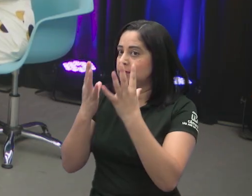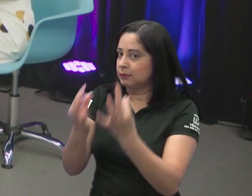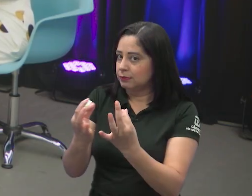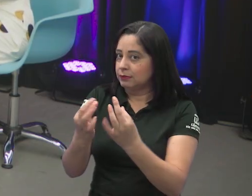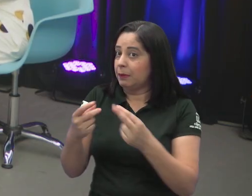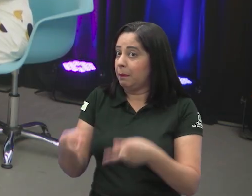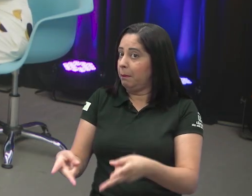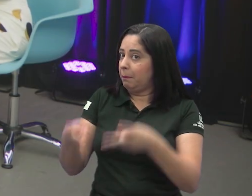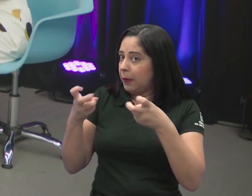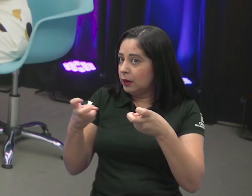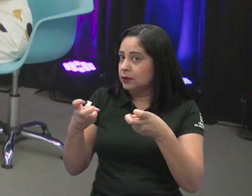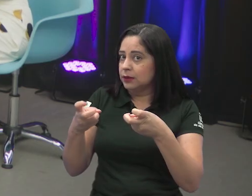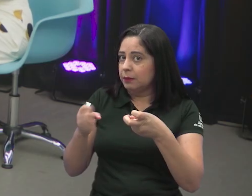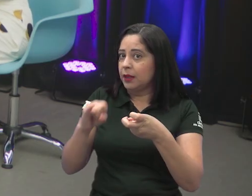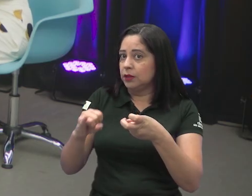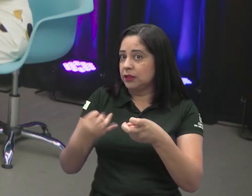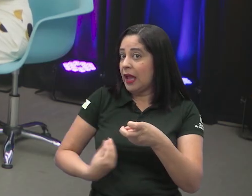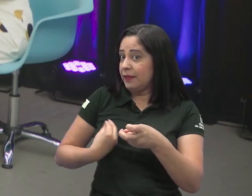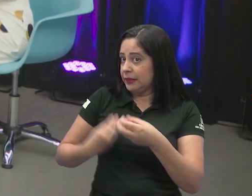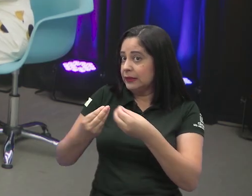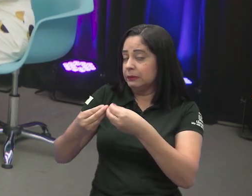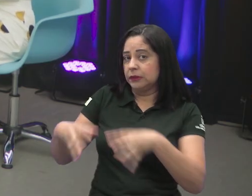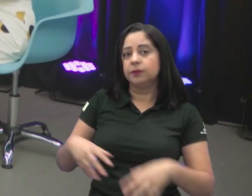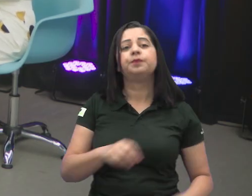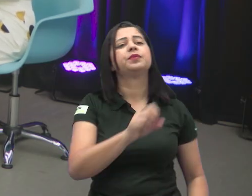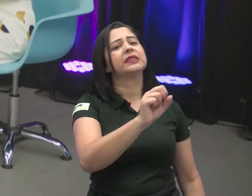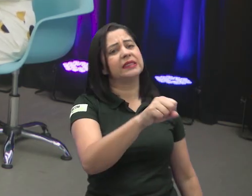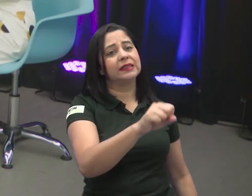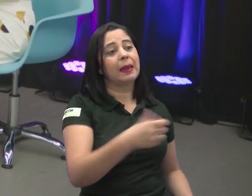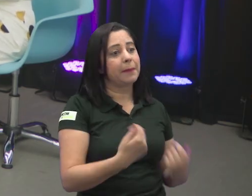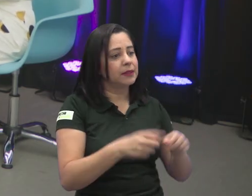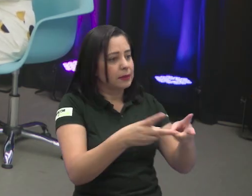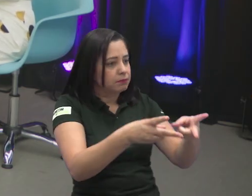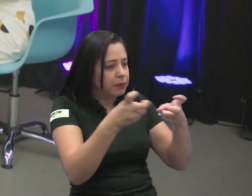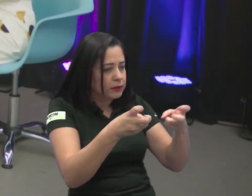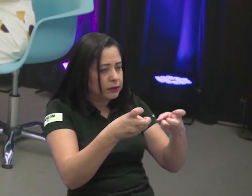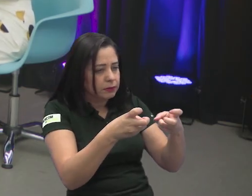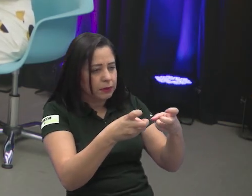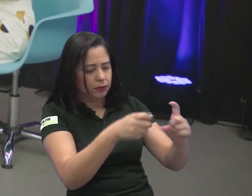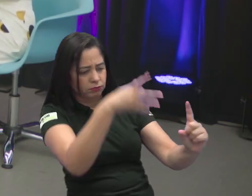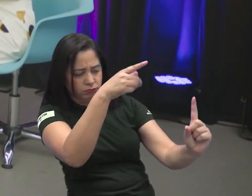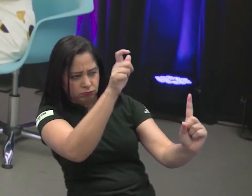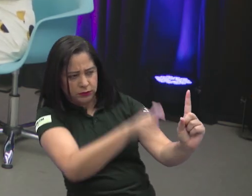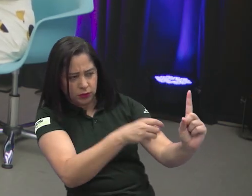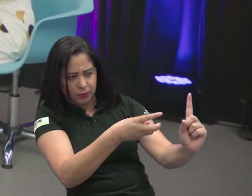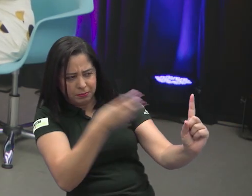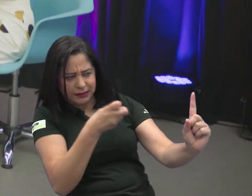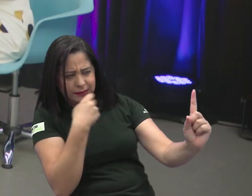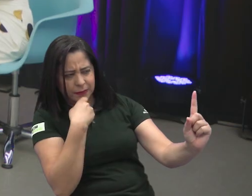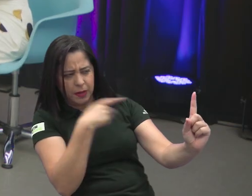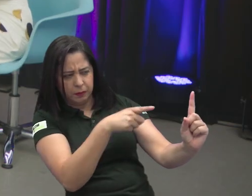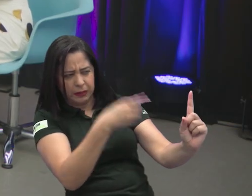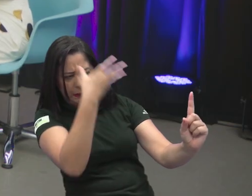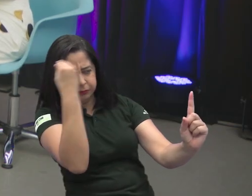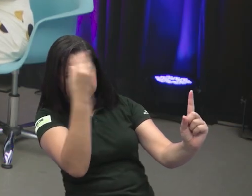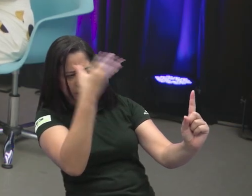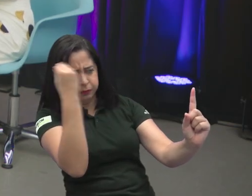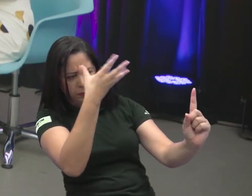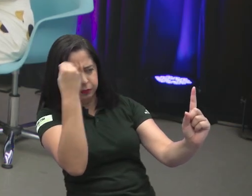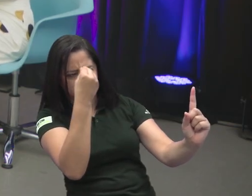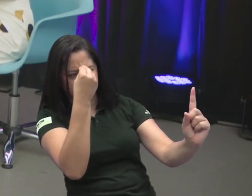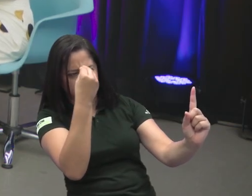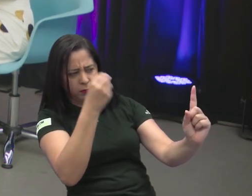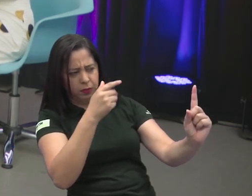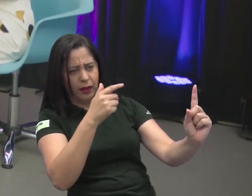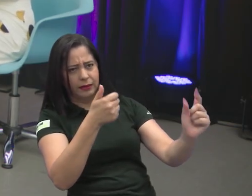observar se isso está sendo impactado na rotina, né? E se está progredindo, Se está progredindo, se tem sido frequente cada vez mais, né? Cada vez